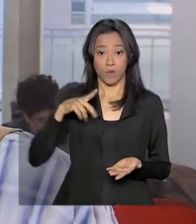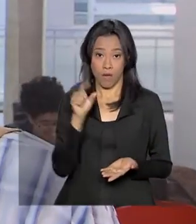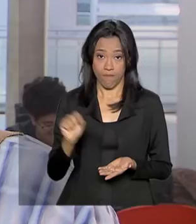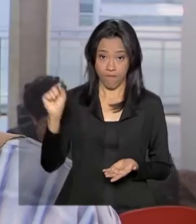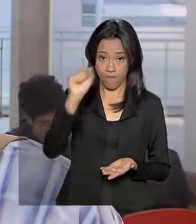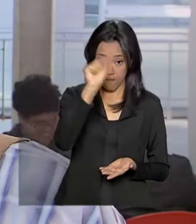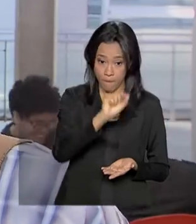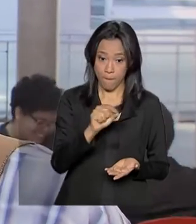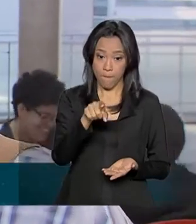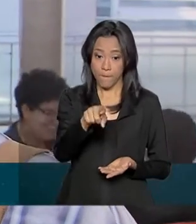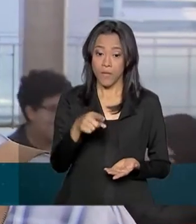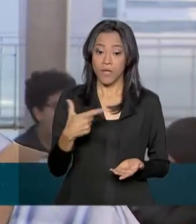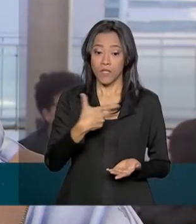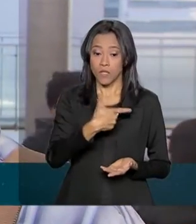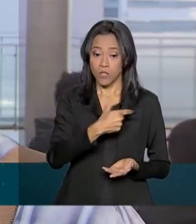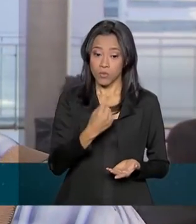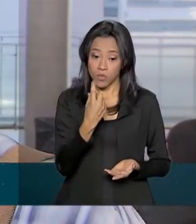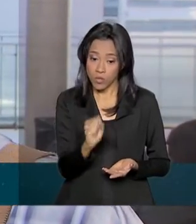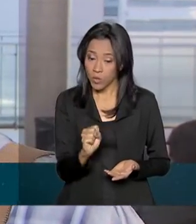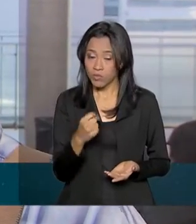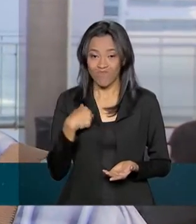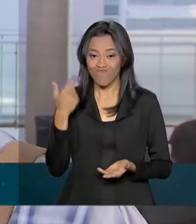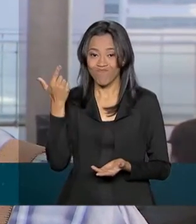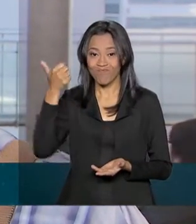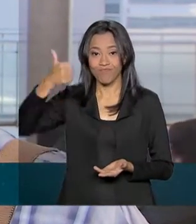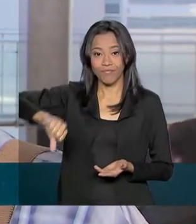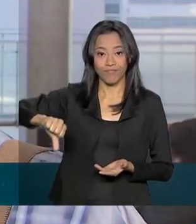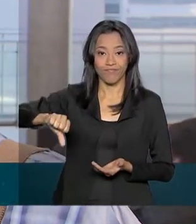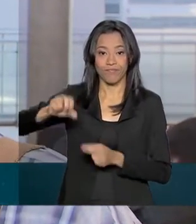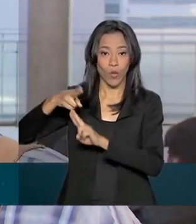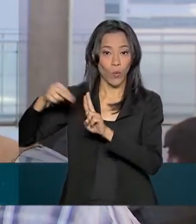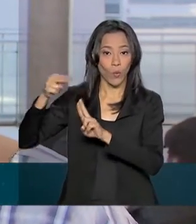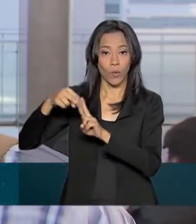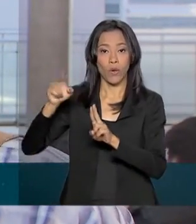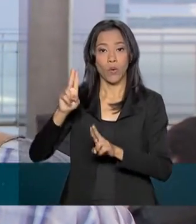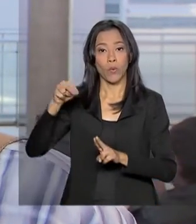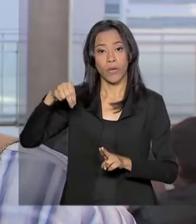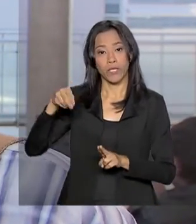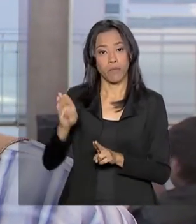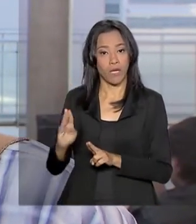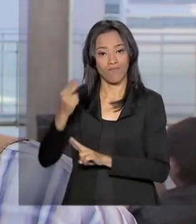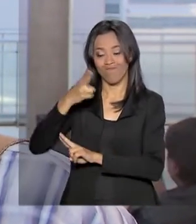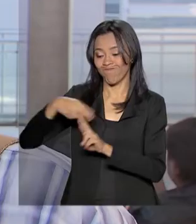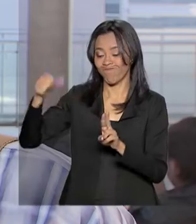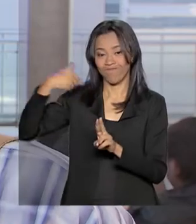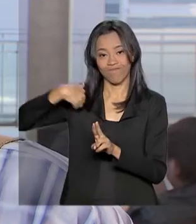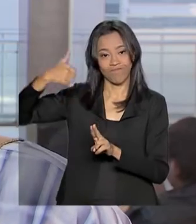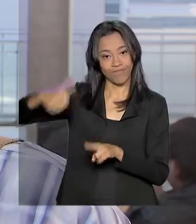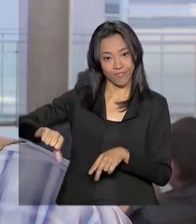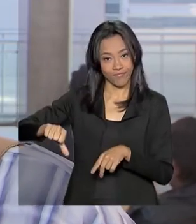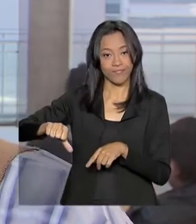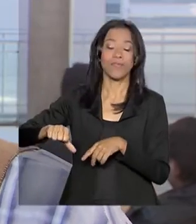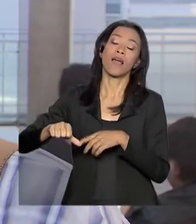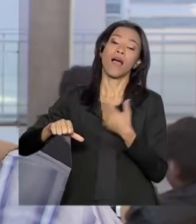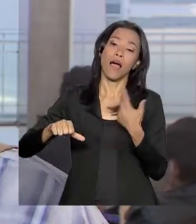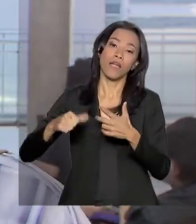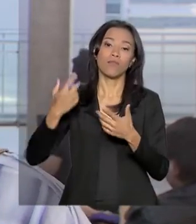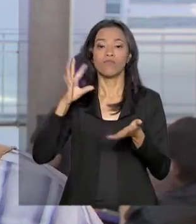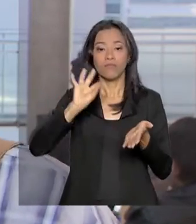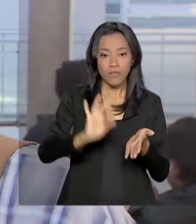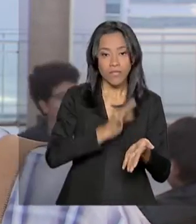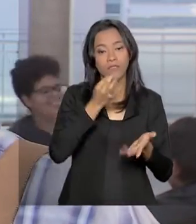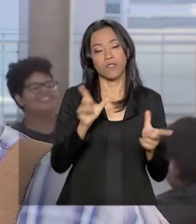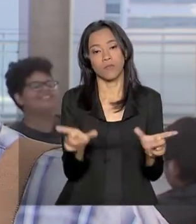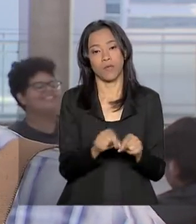início de 2008 e descobri que eu não passei na unb no céu é pelo sisu pela nota de corte e aí eu fiz o amigo dele pelo prouni